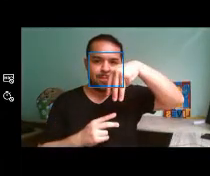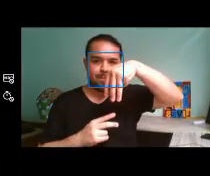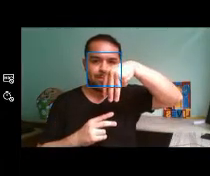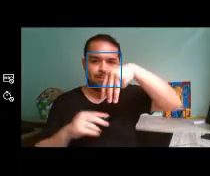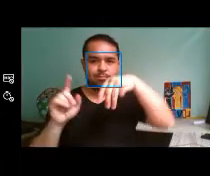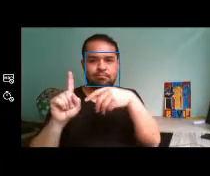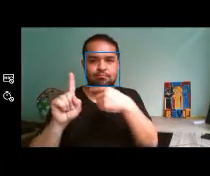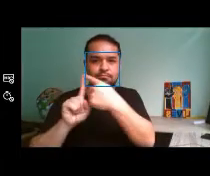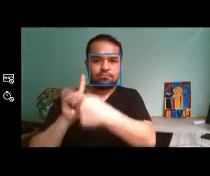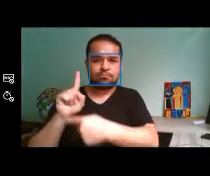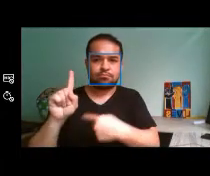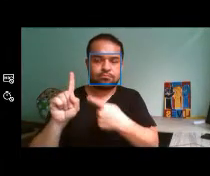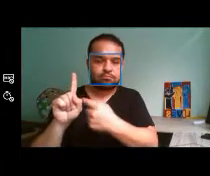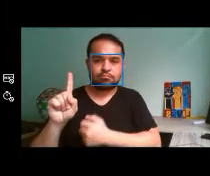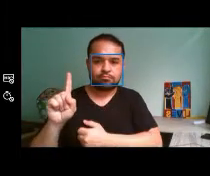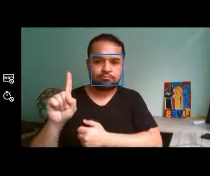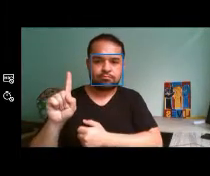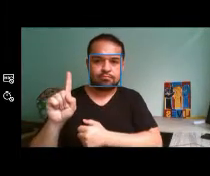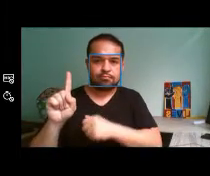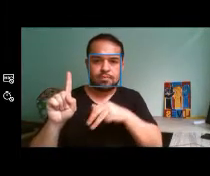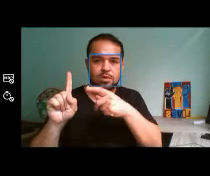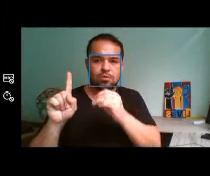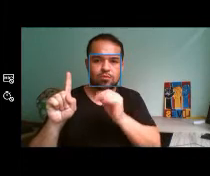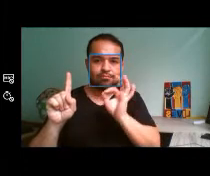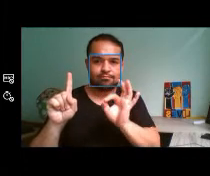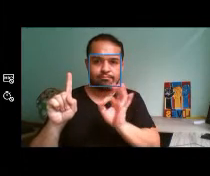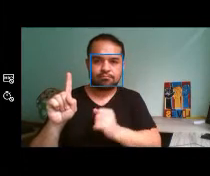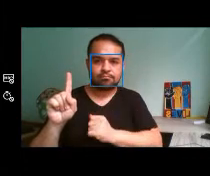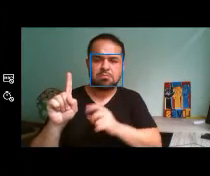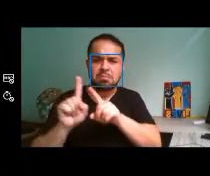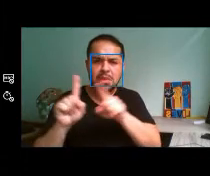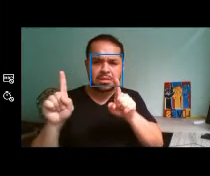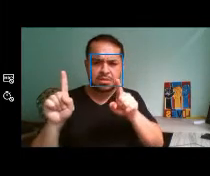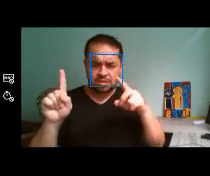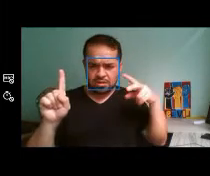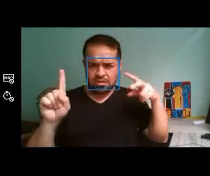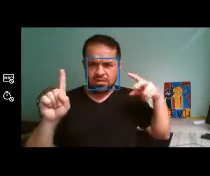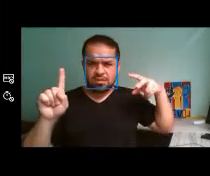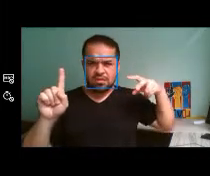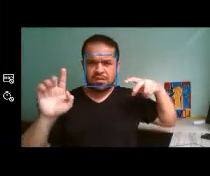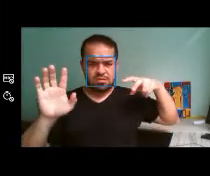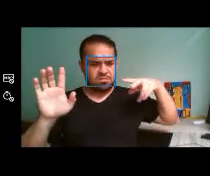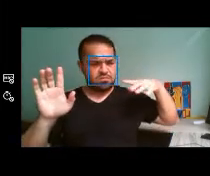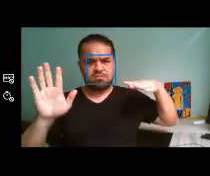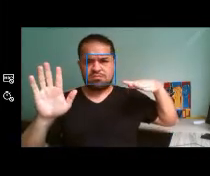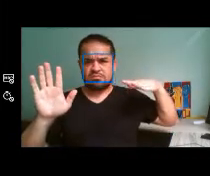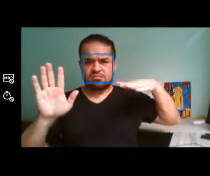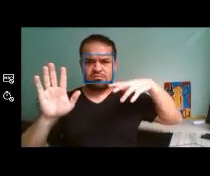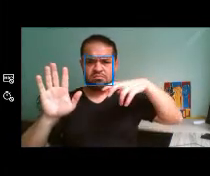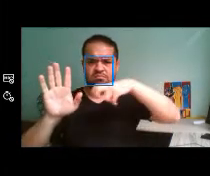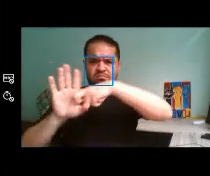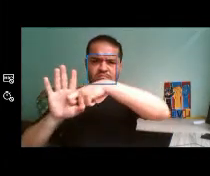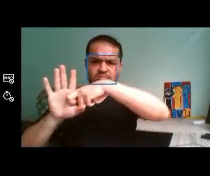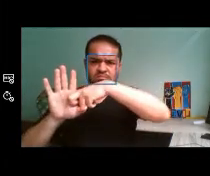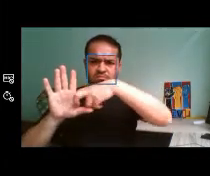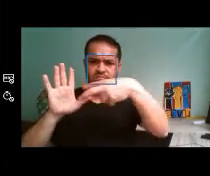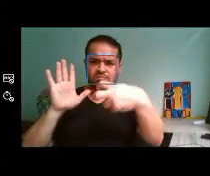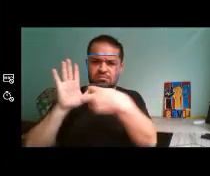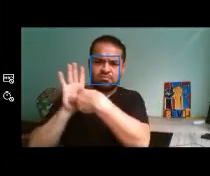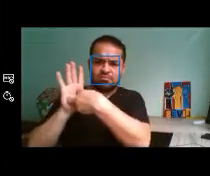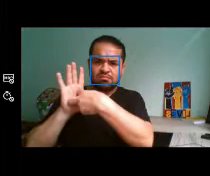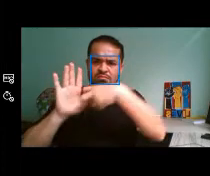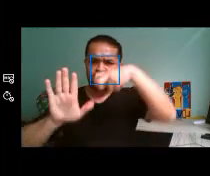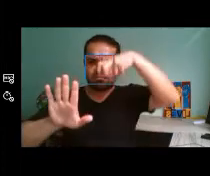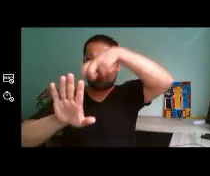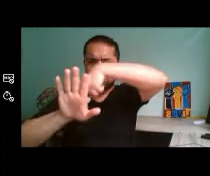de localização. M, então, tá vendo? Vai ser a transcrição do ponto de localização, porque a primeira mão vai parar,